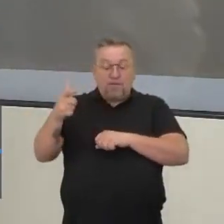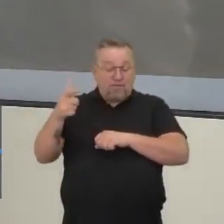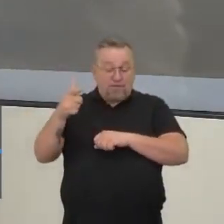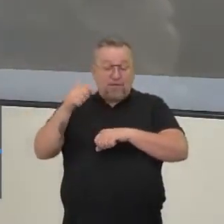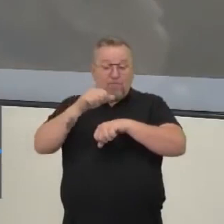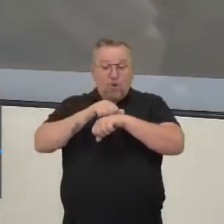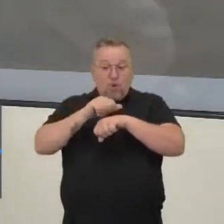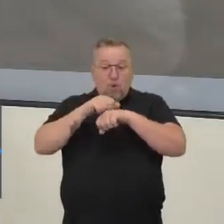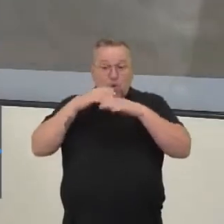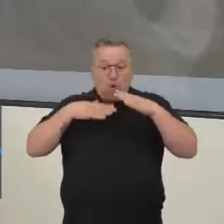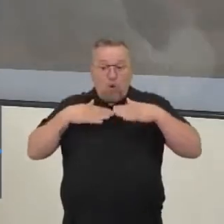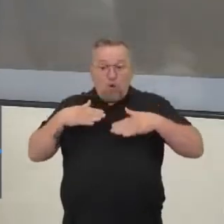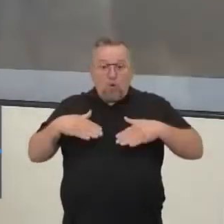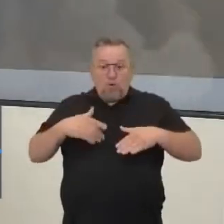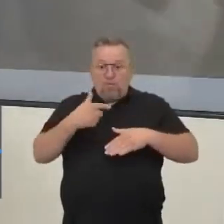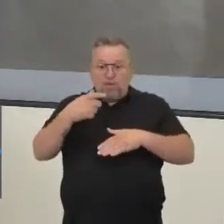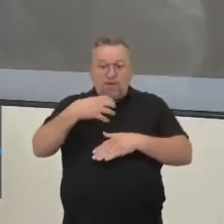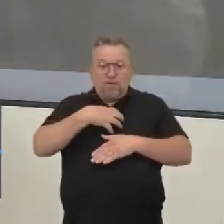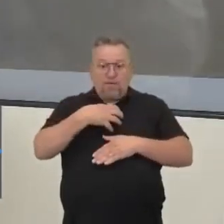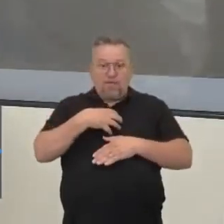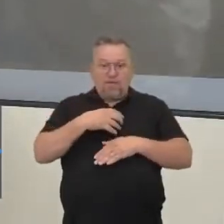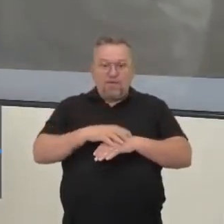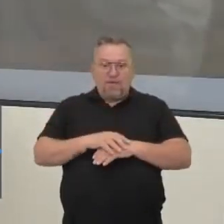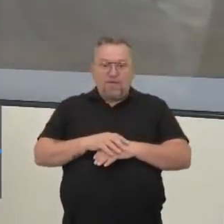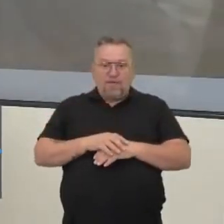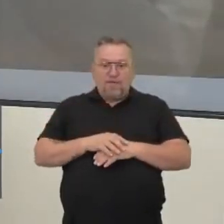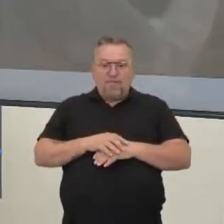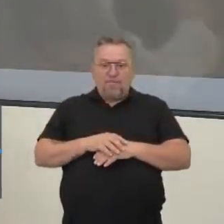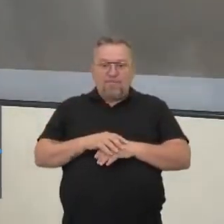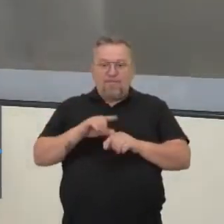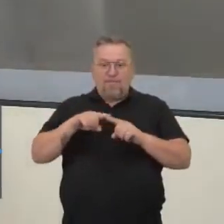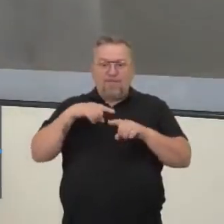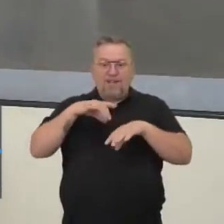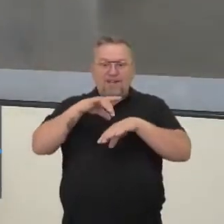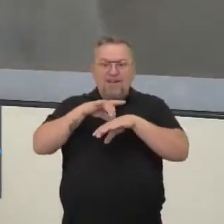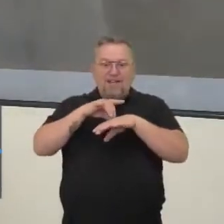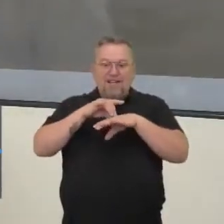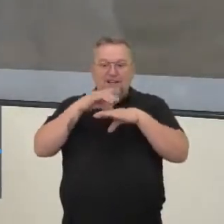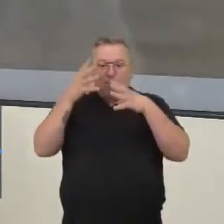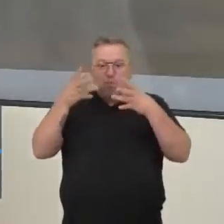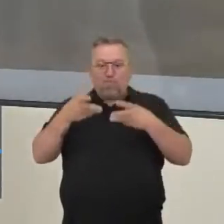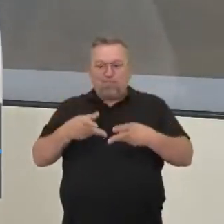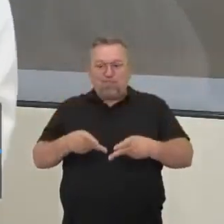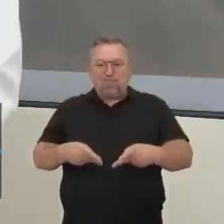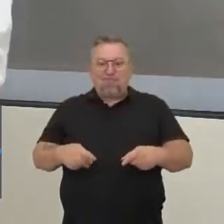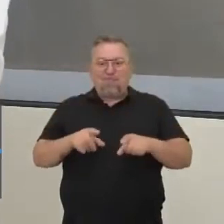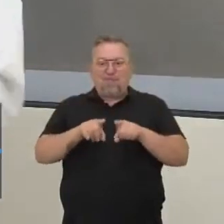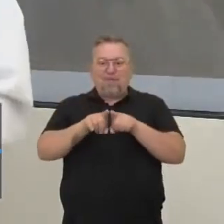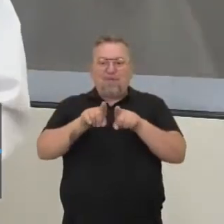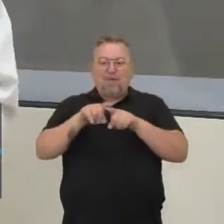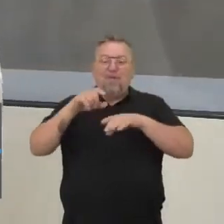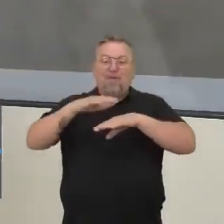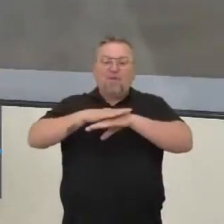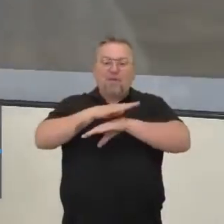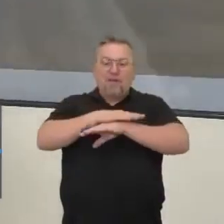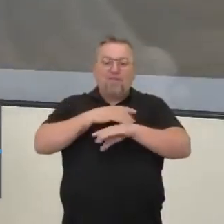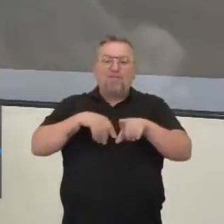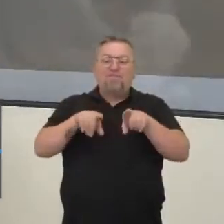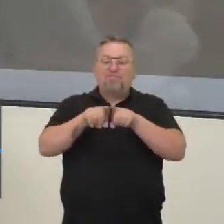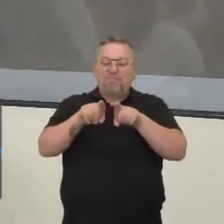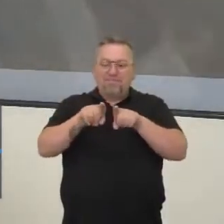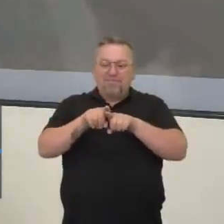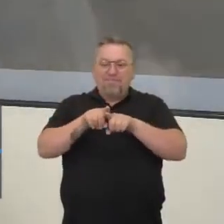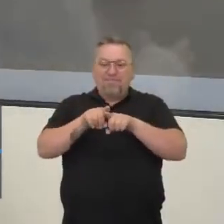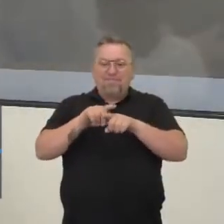esqueleto, não teria nem forma, né? Eu seria aqui um pedaço de carne aqui solto no chão e o sapinho ali também. Ele não teria